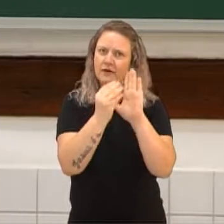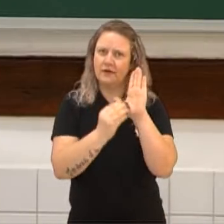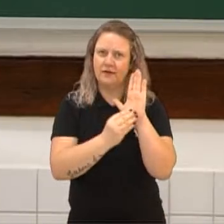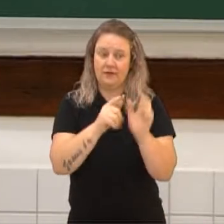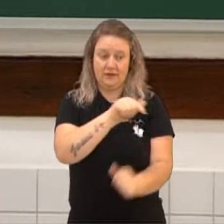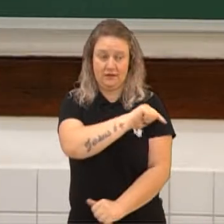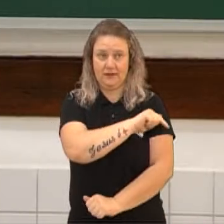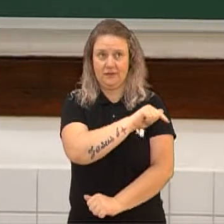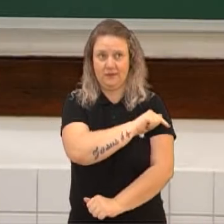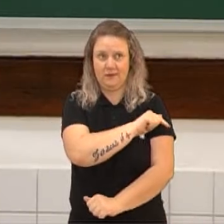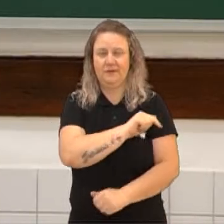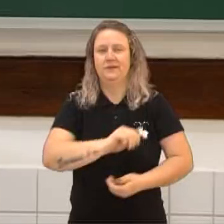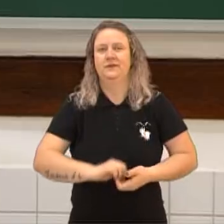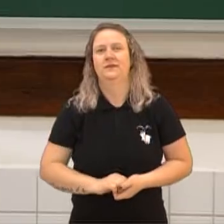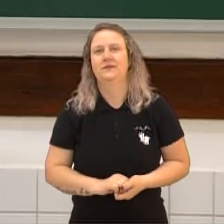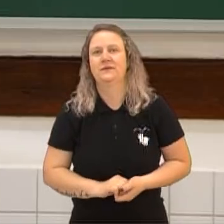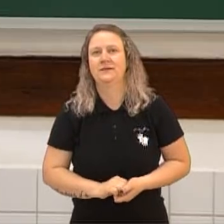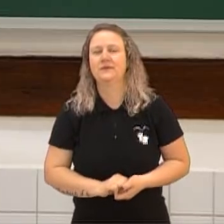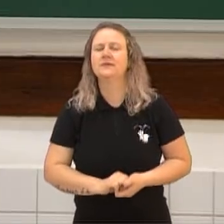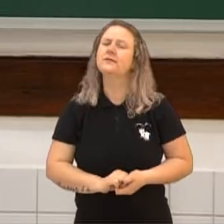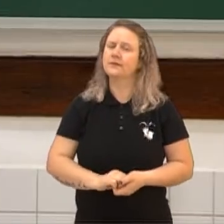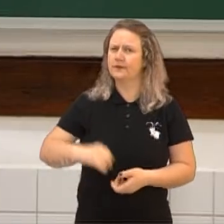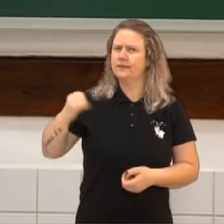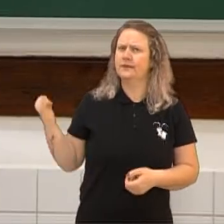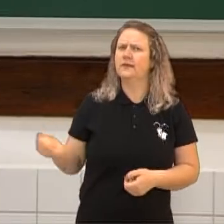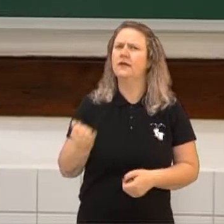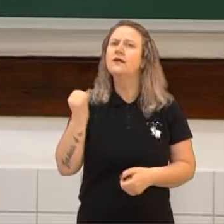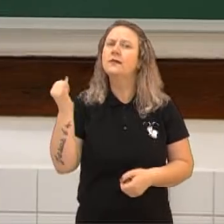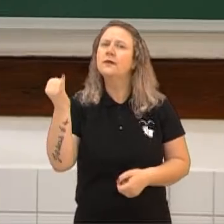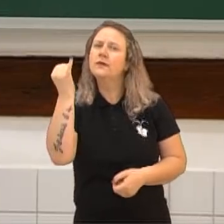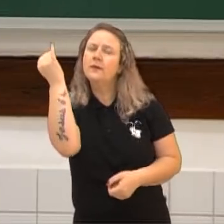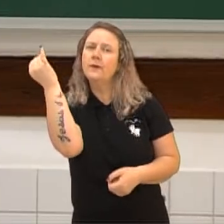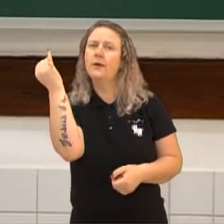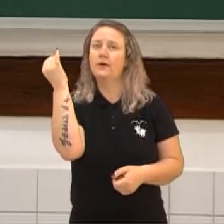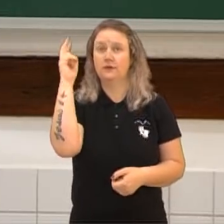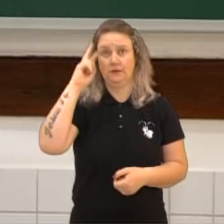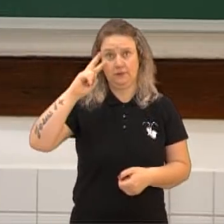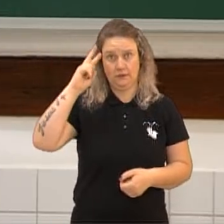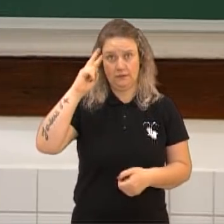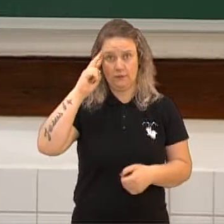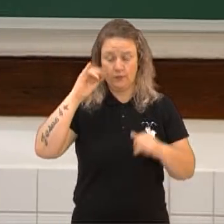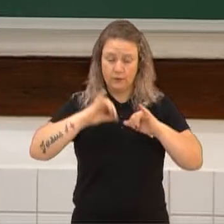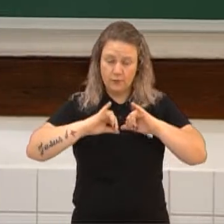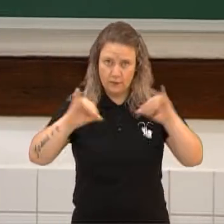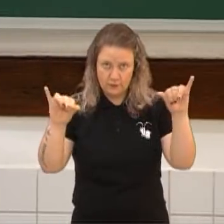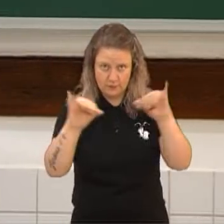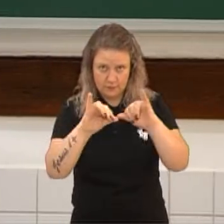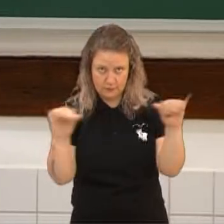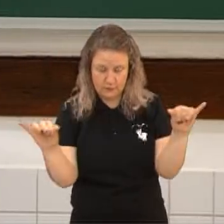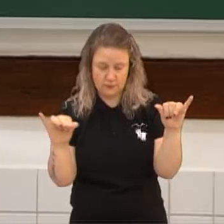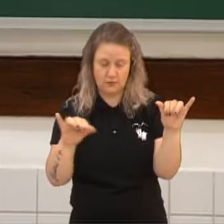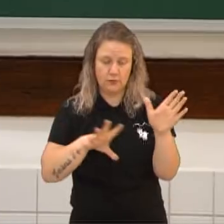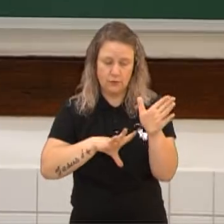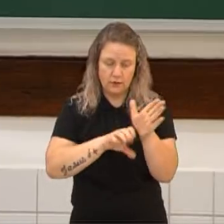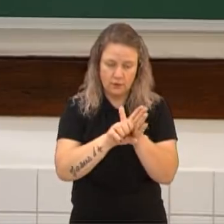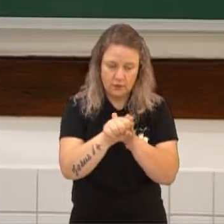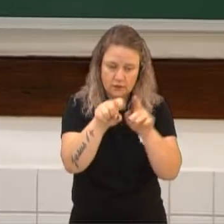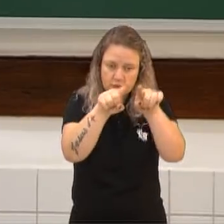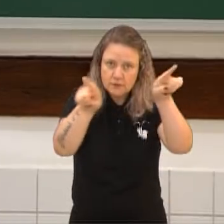ok? Então, gostaria de lembrá-los para acessar o Classroom, fazer as atividades